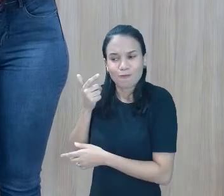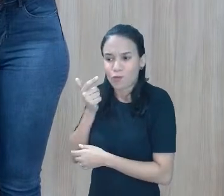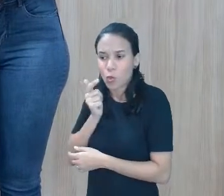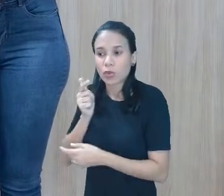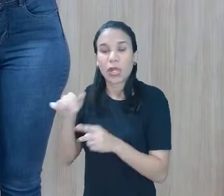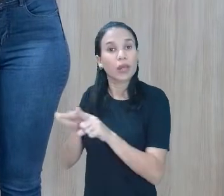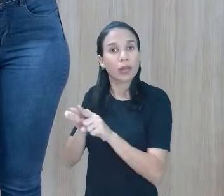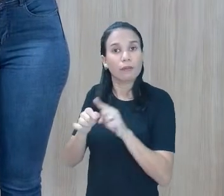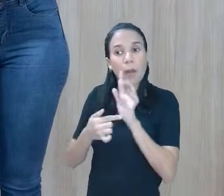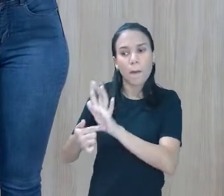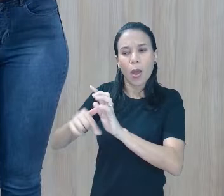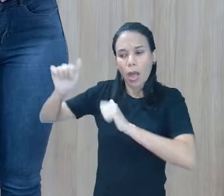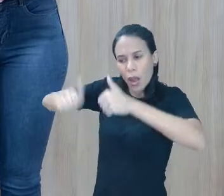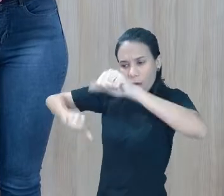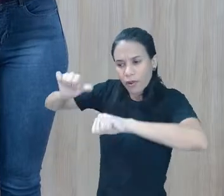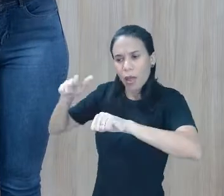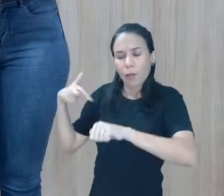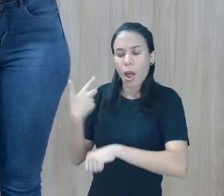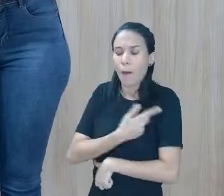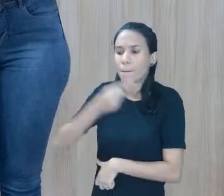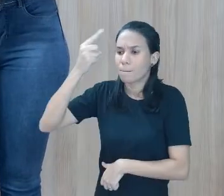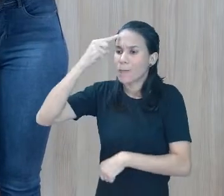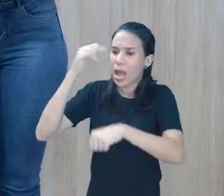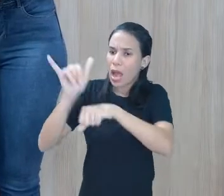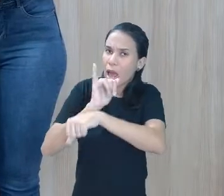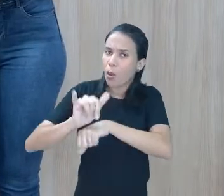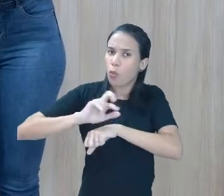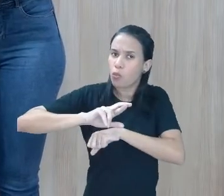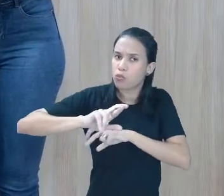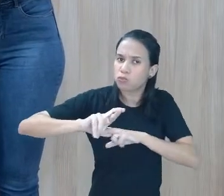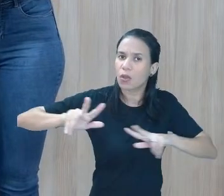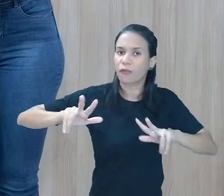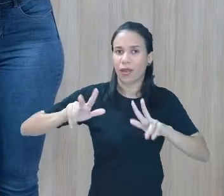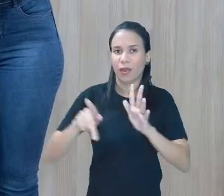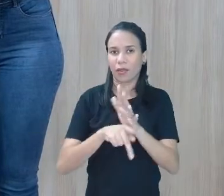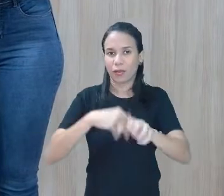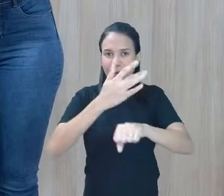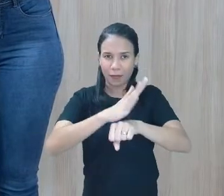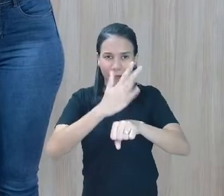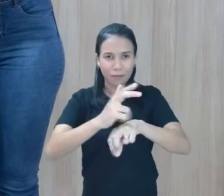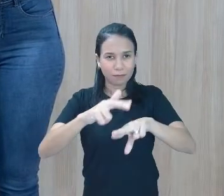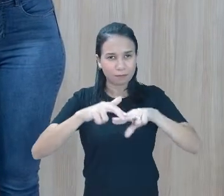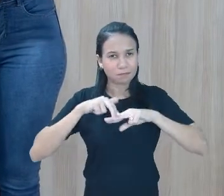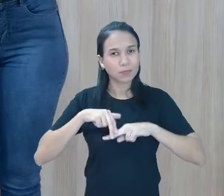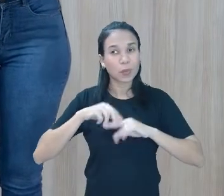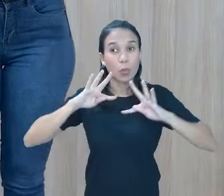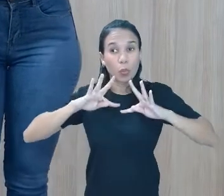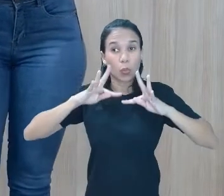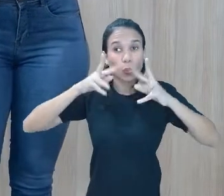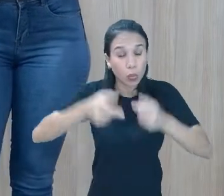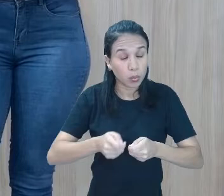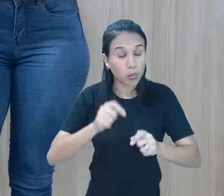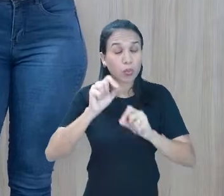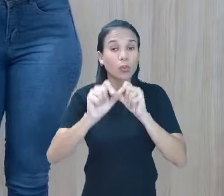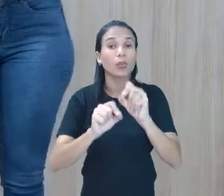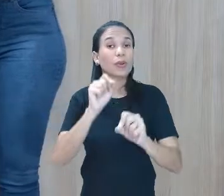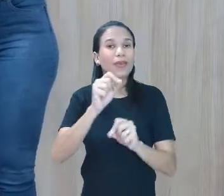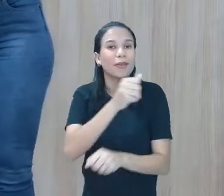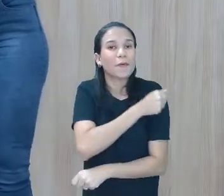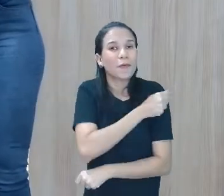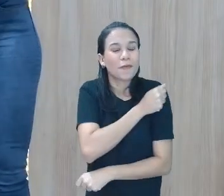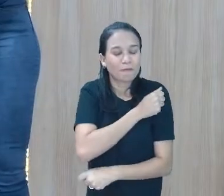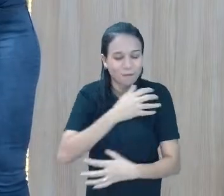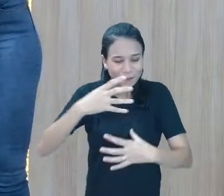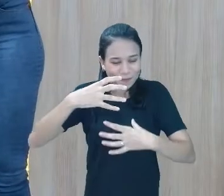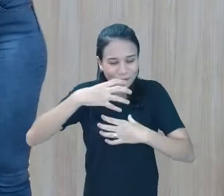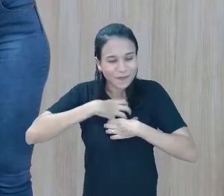indicativos para a gente, para que a gente possa reorganizar, para que a gente possa redimensionar a nossa prática. E isso tudo vai fazer com que ele se